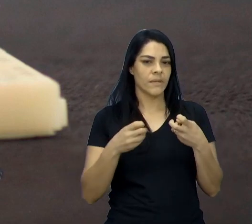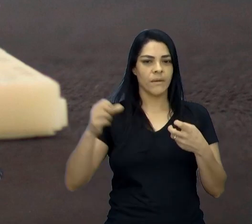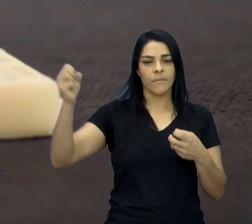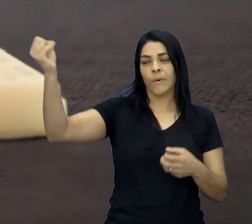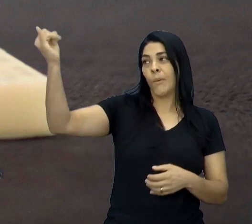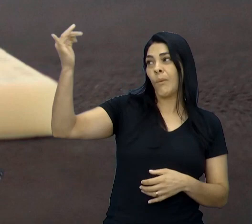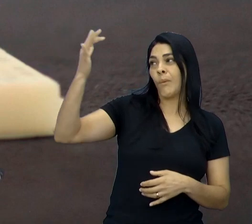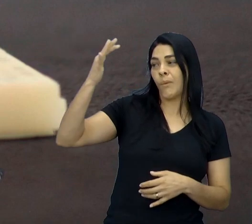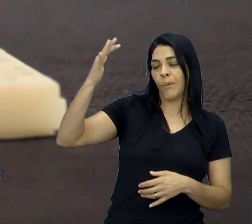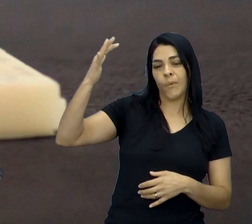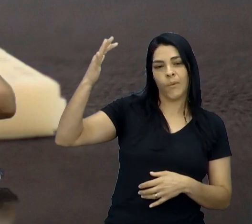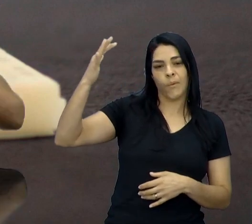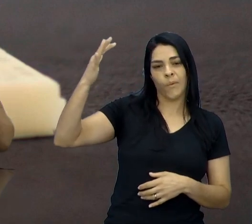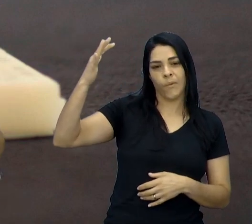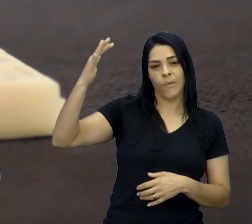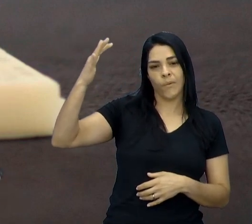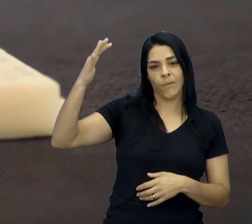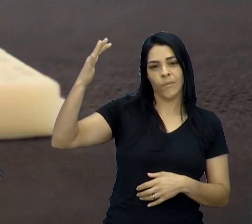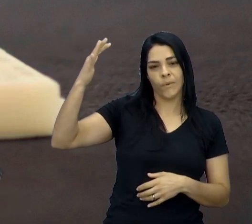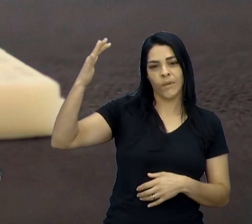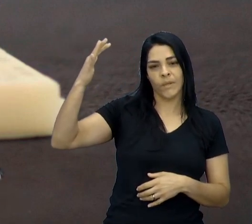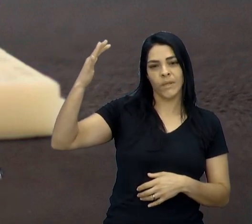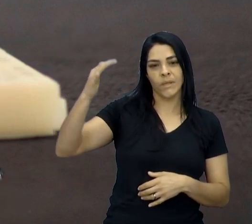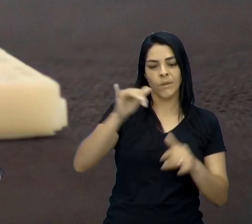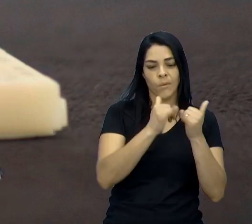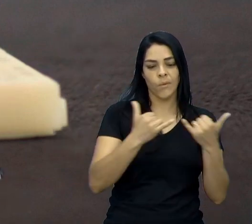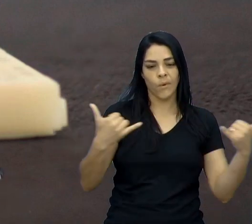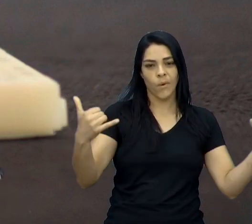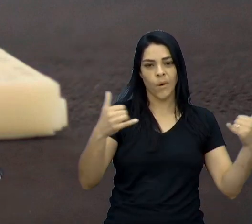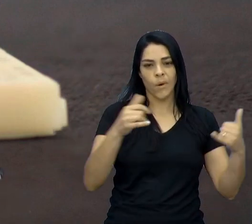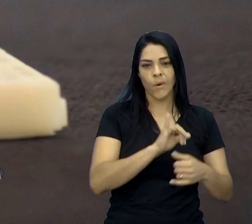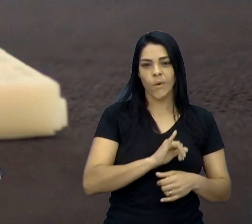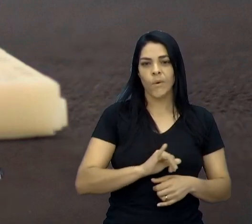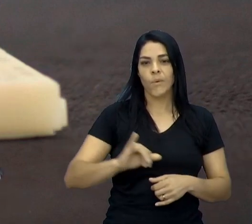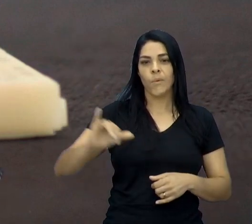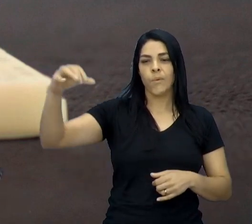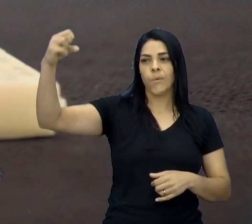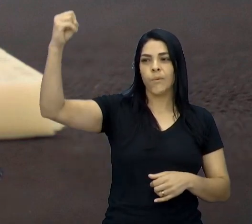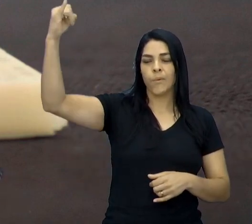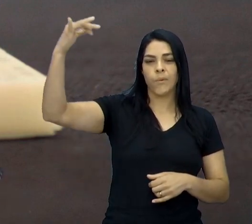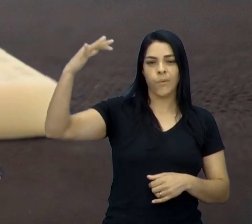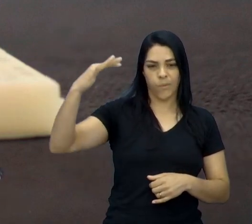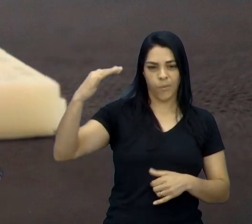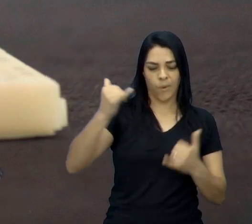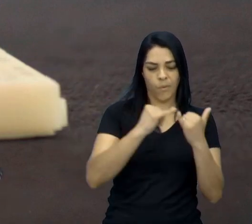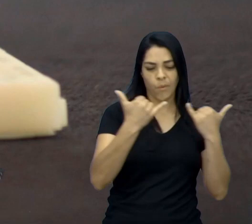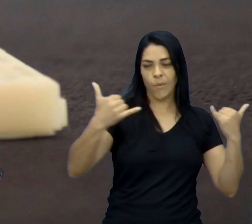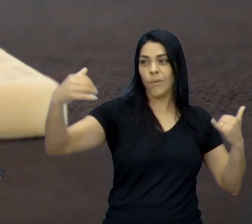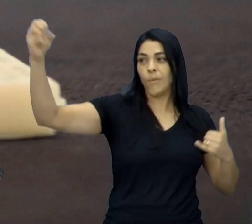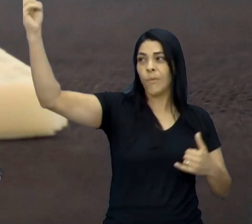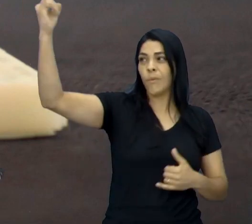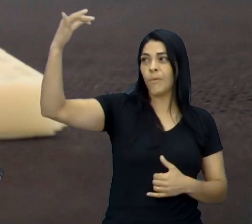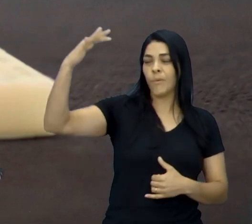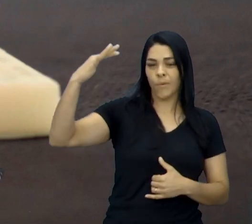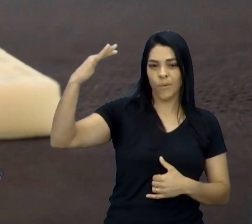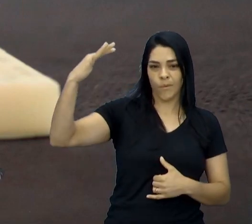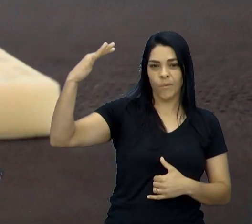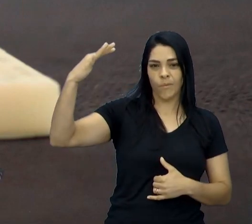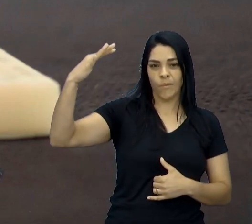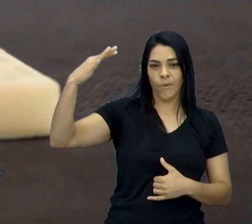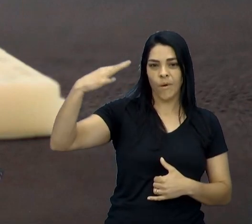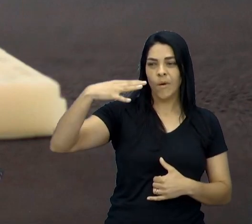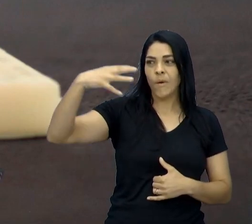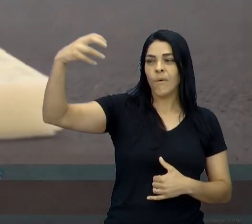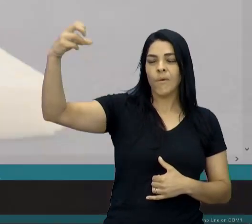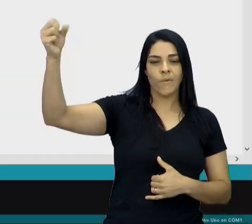acender. Então o Arduino tem que acender o LED. Então é output, tá certo? Não só o LED, como também o som, tá?